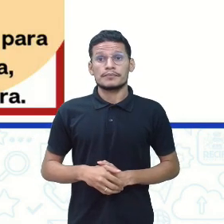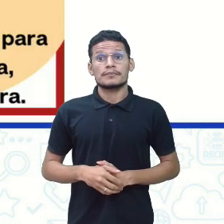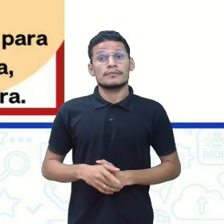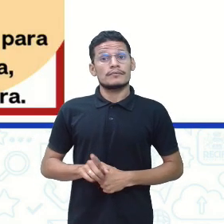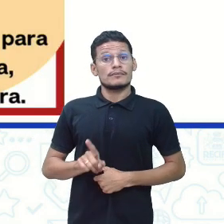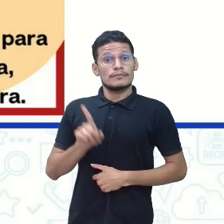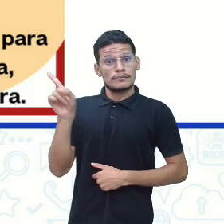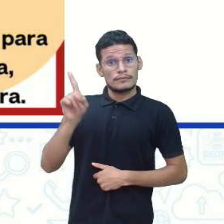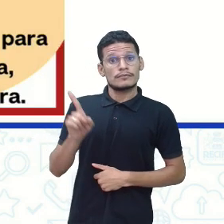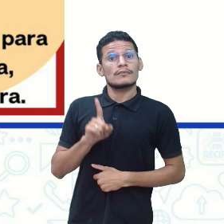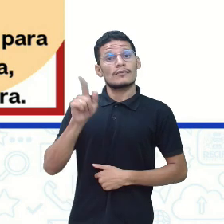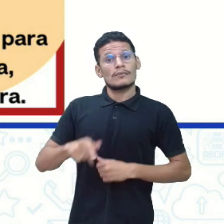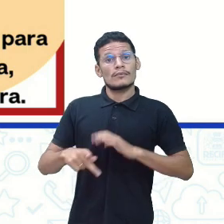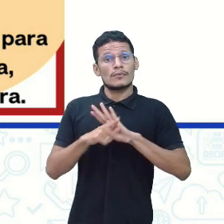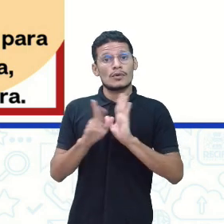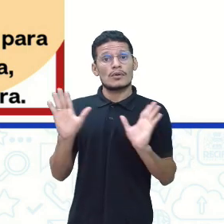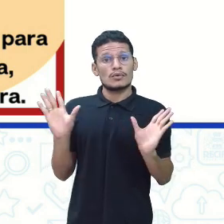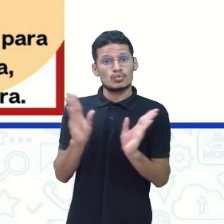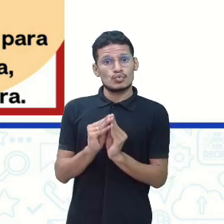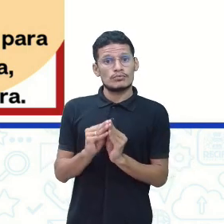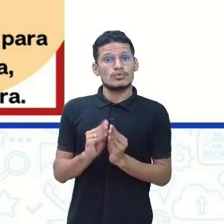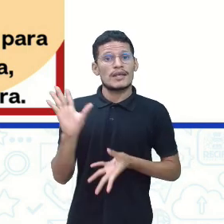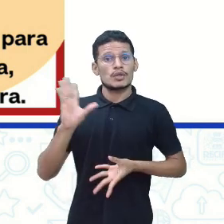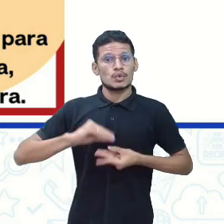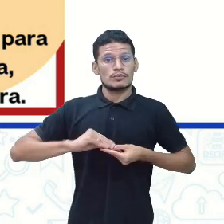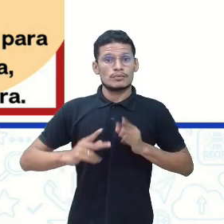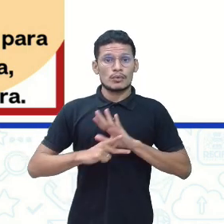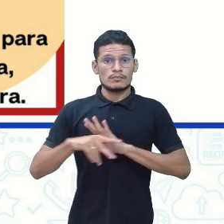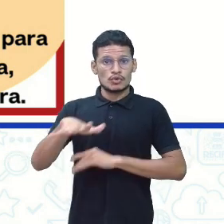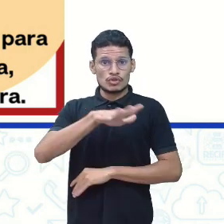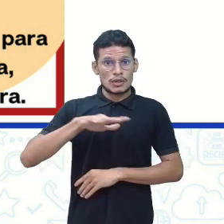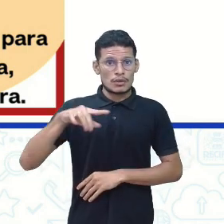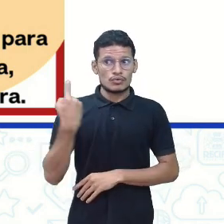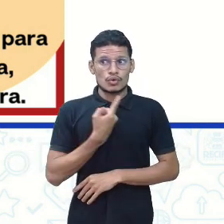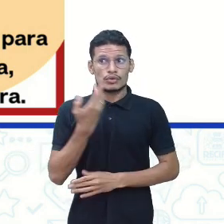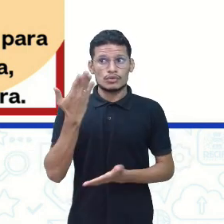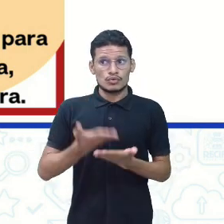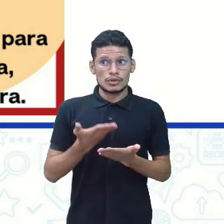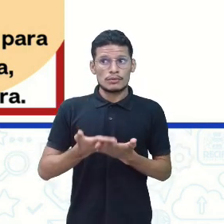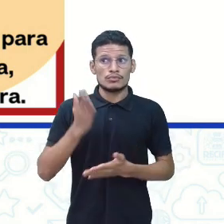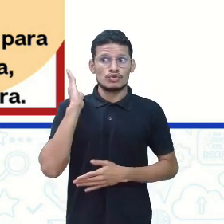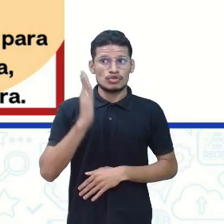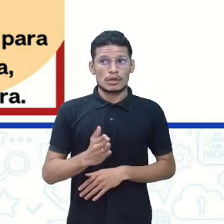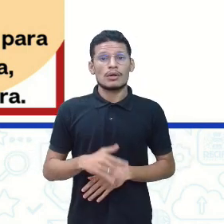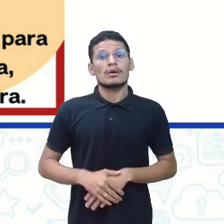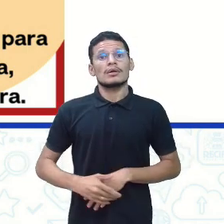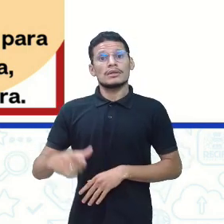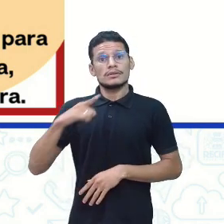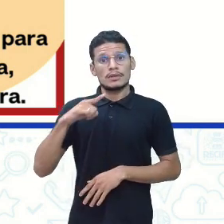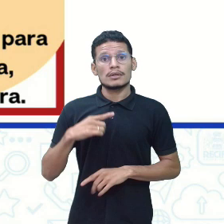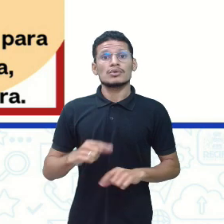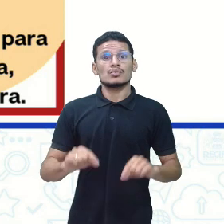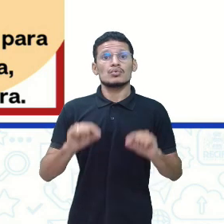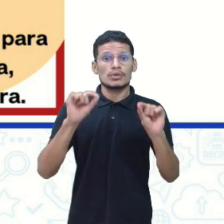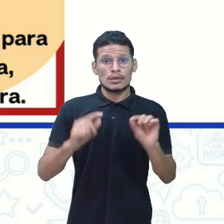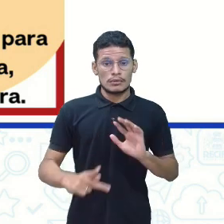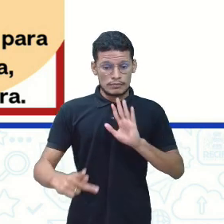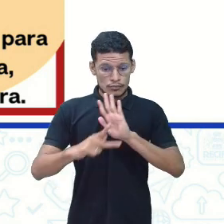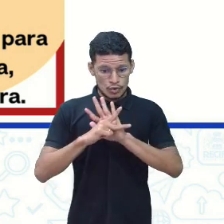Aqui um resumo geral do que nós já vimos. Nós temos aqui o ciclo da